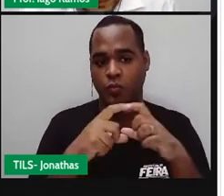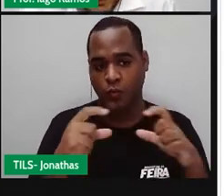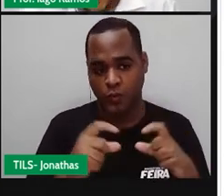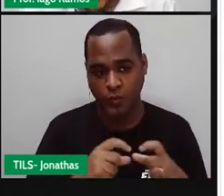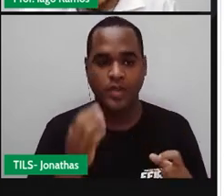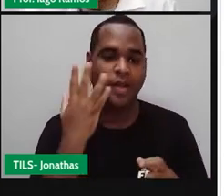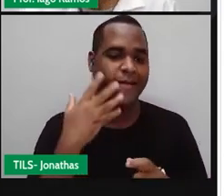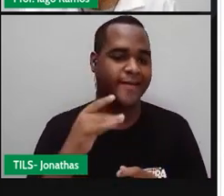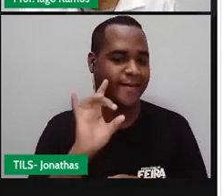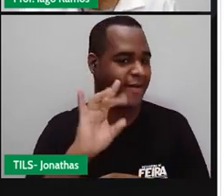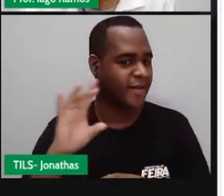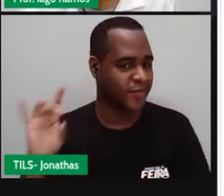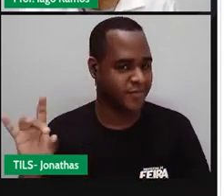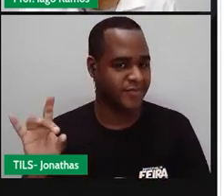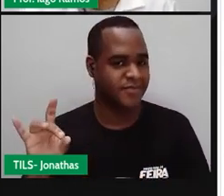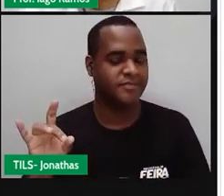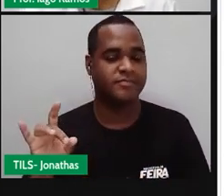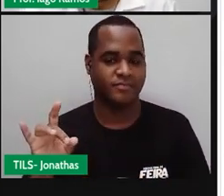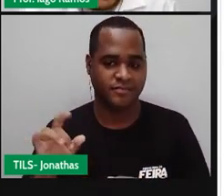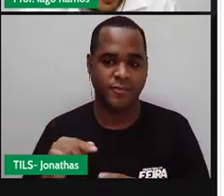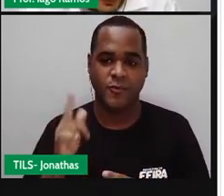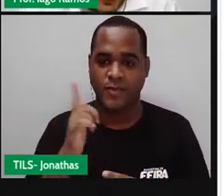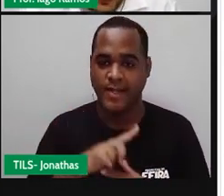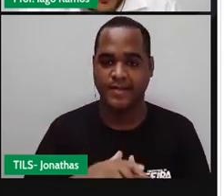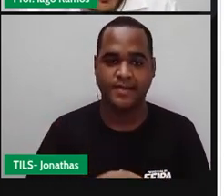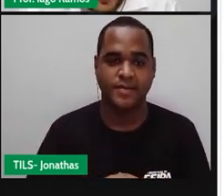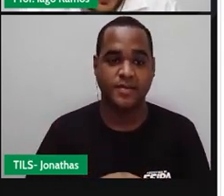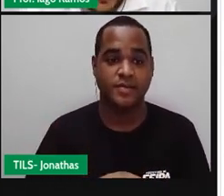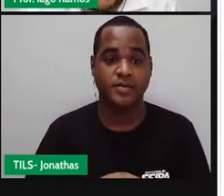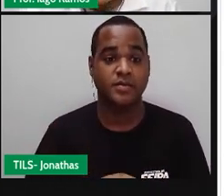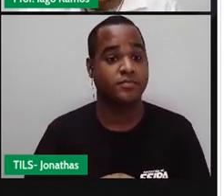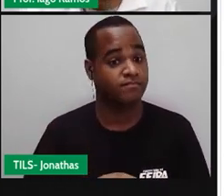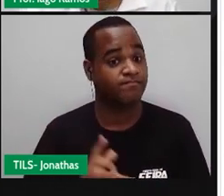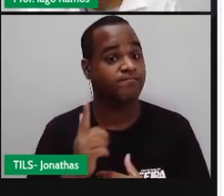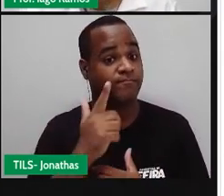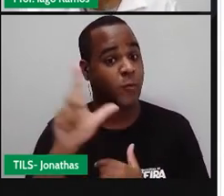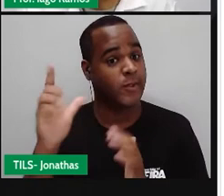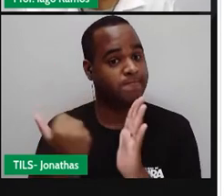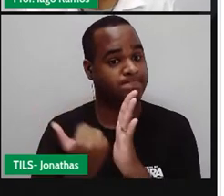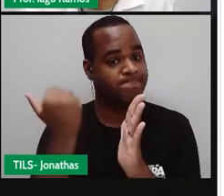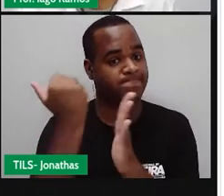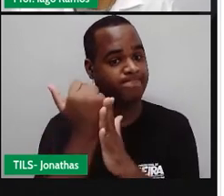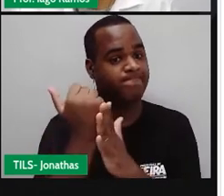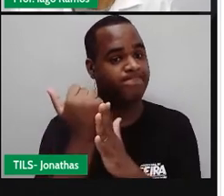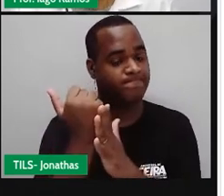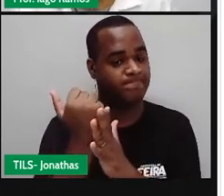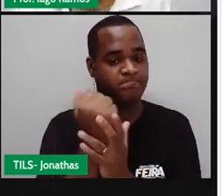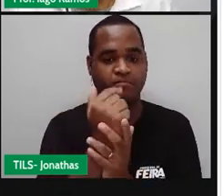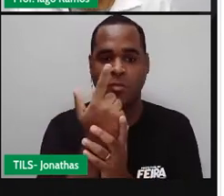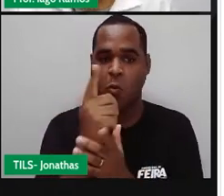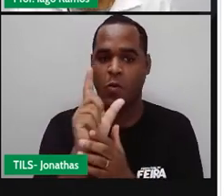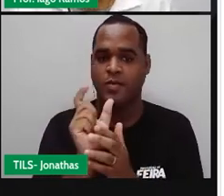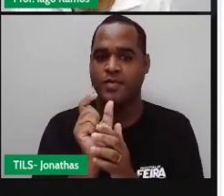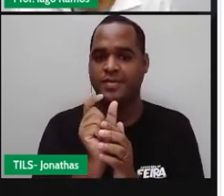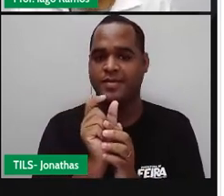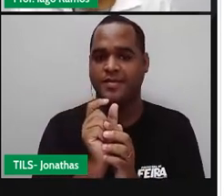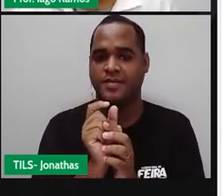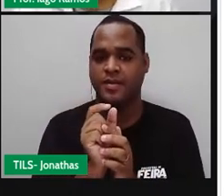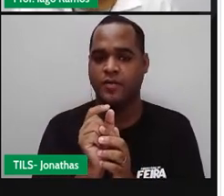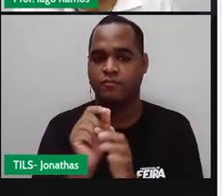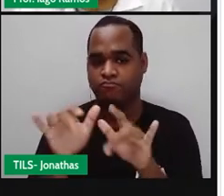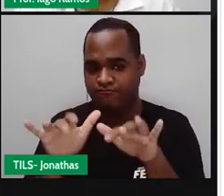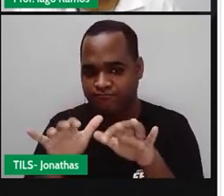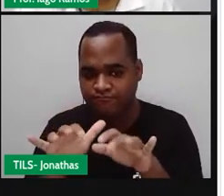em Duas Barras inteiras é só que além das Barras inteiras que eu já vou parar de